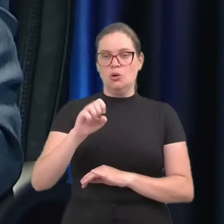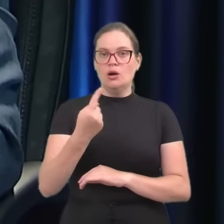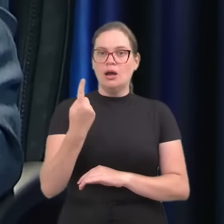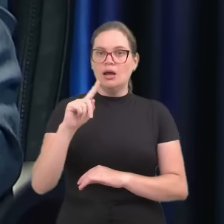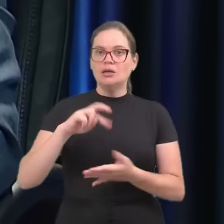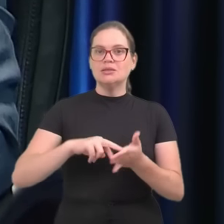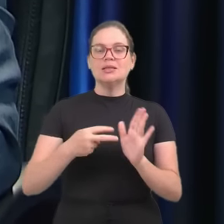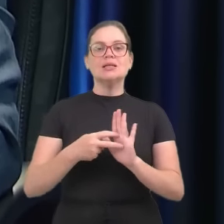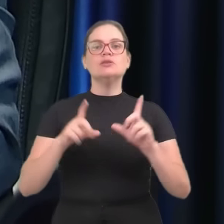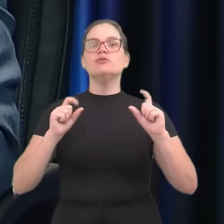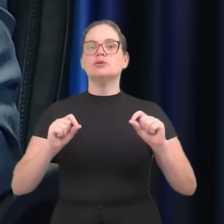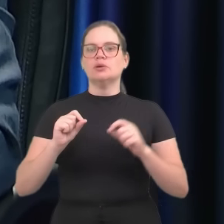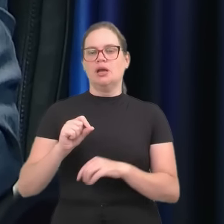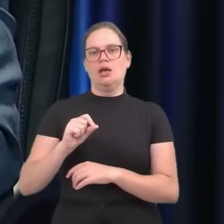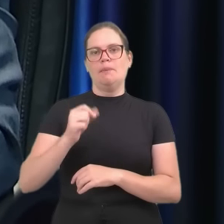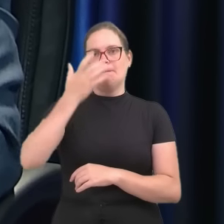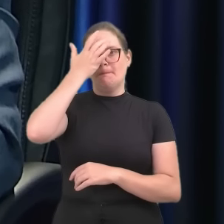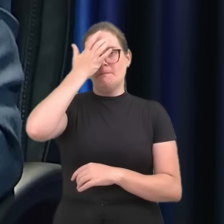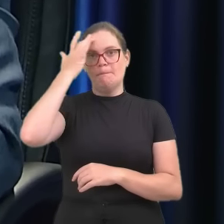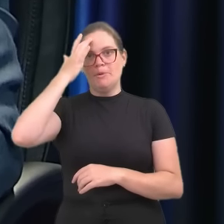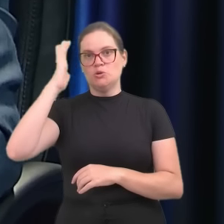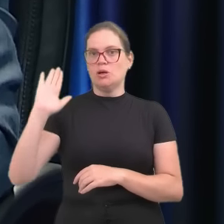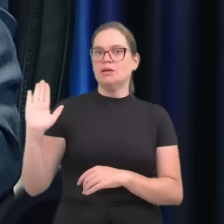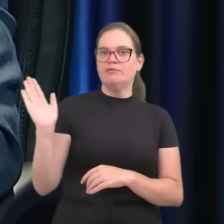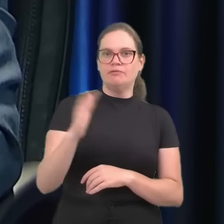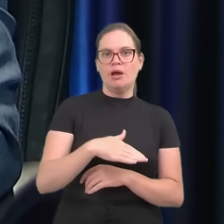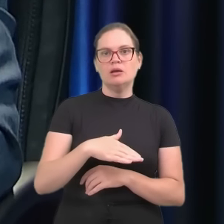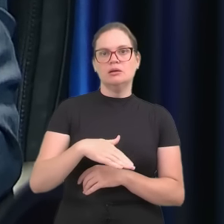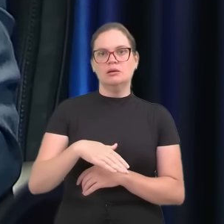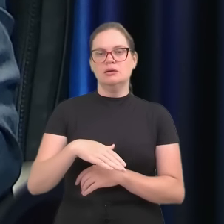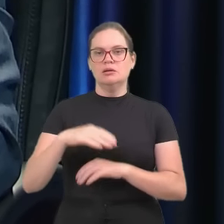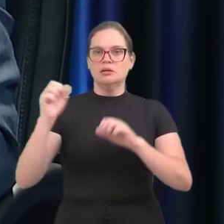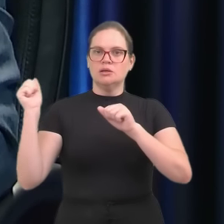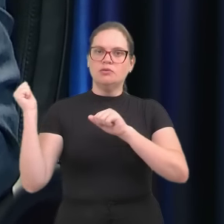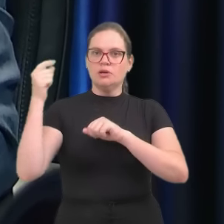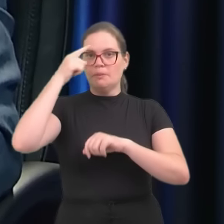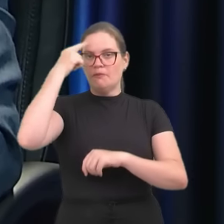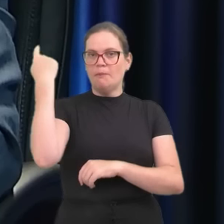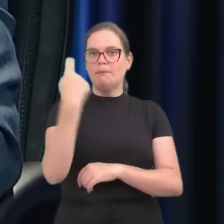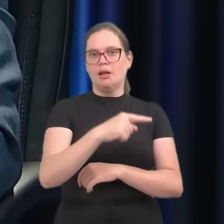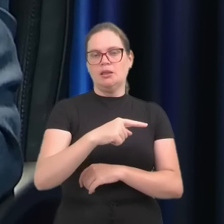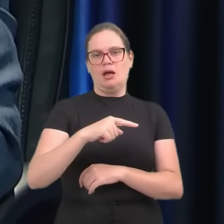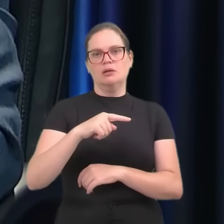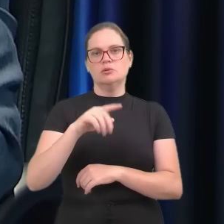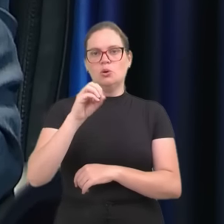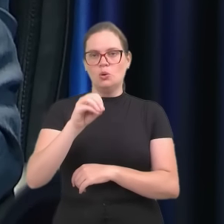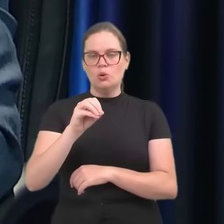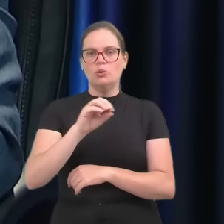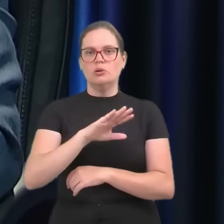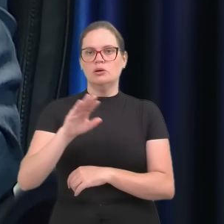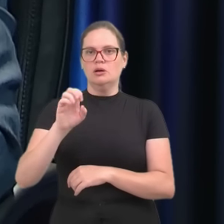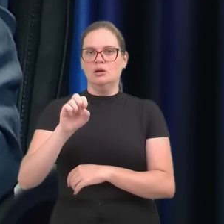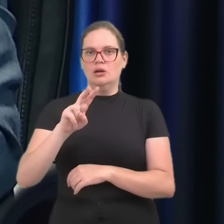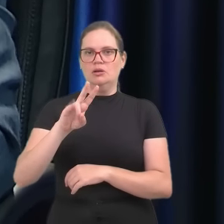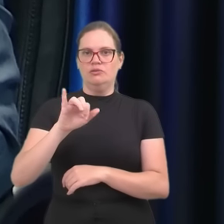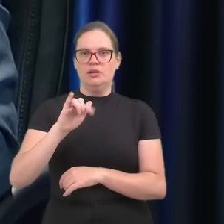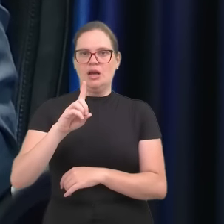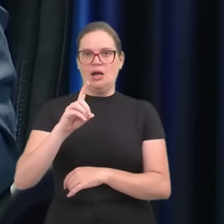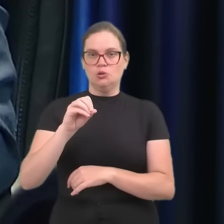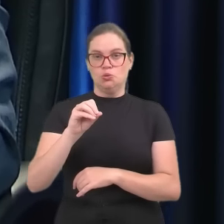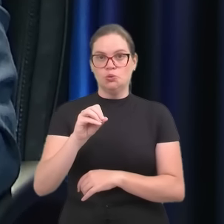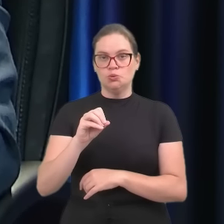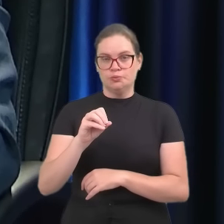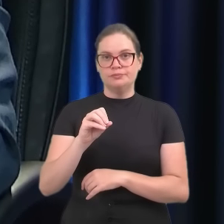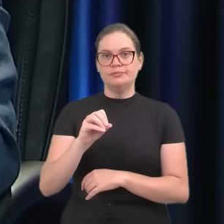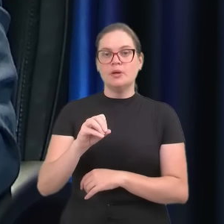o enviado, que é tipo o quê? É tipo do Espírito Santo, que foi enviado pelo Pai. E o